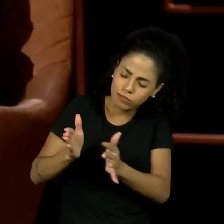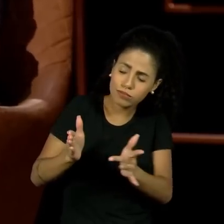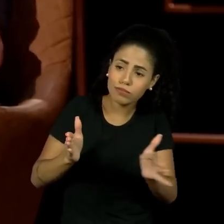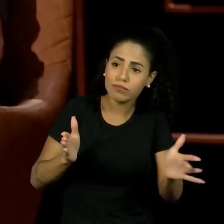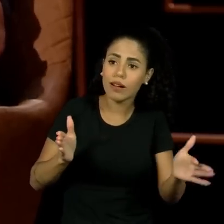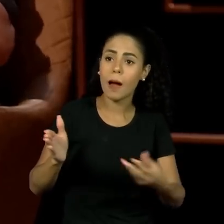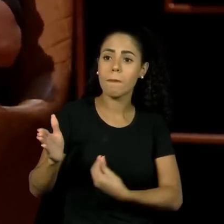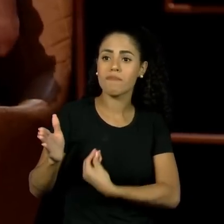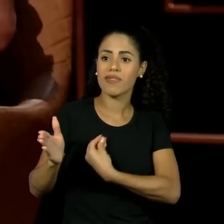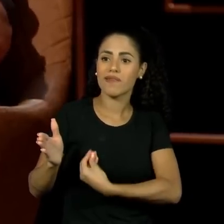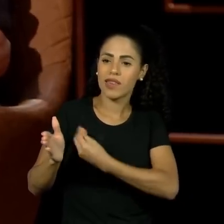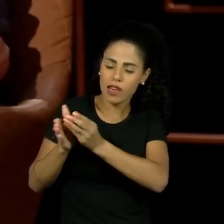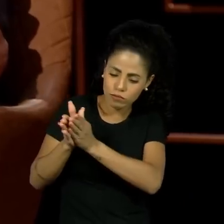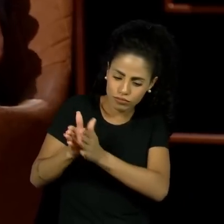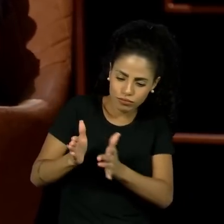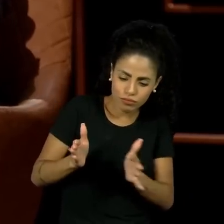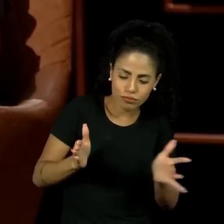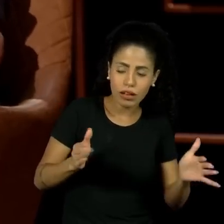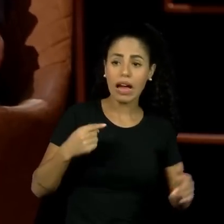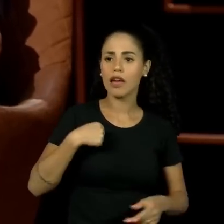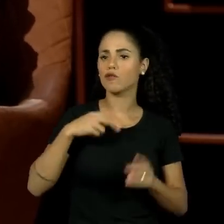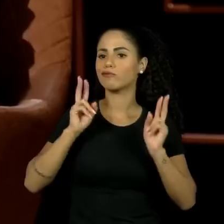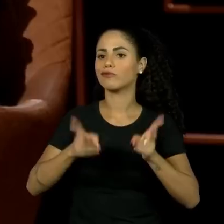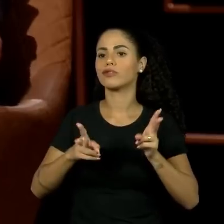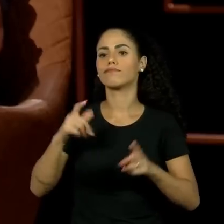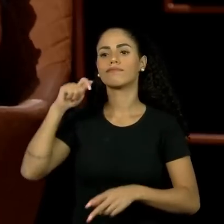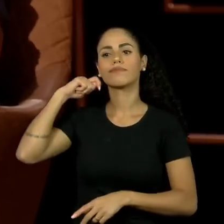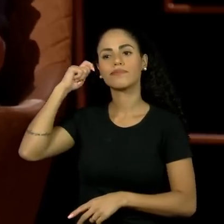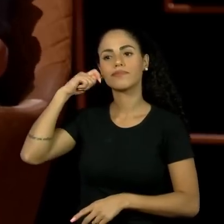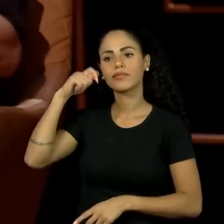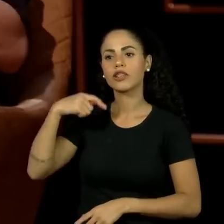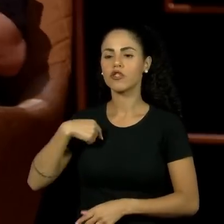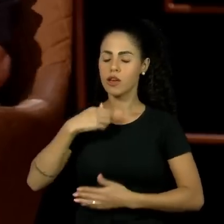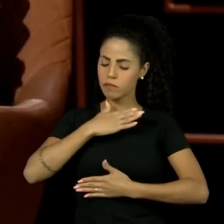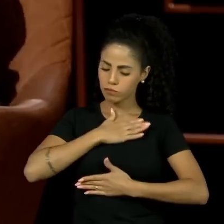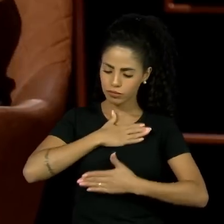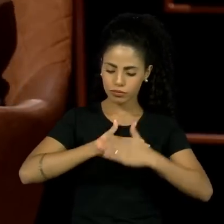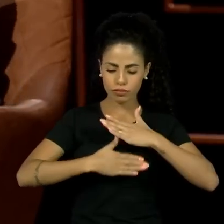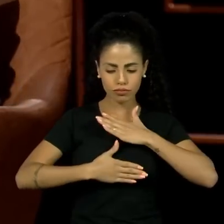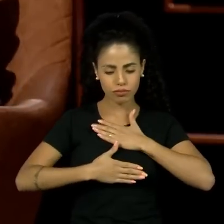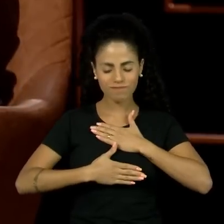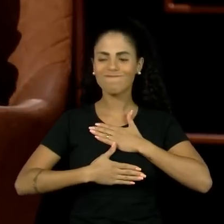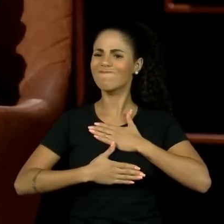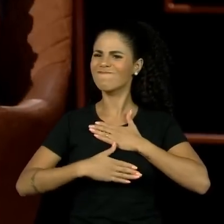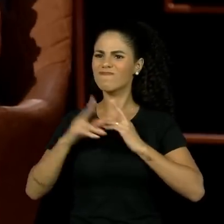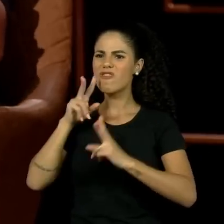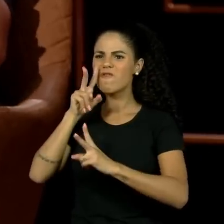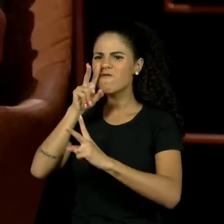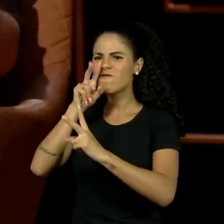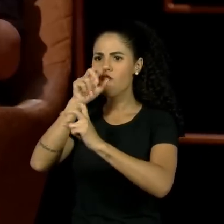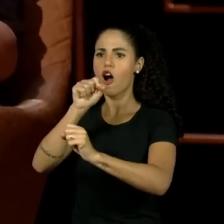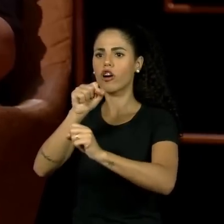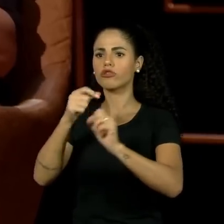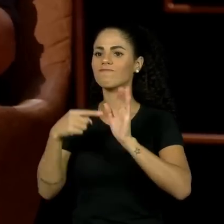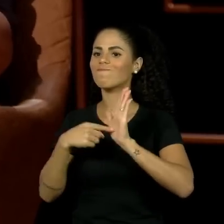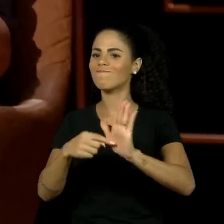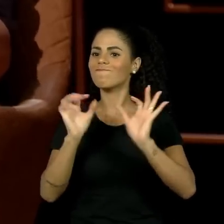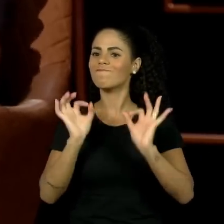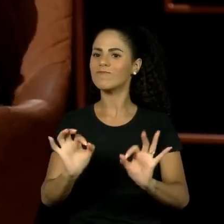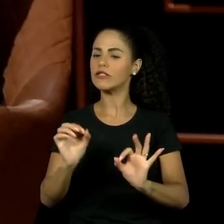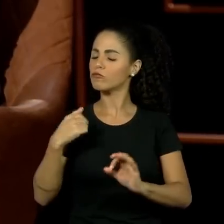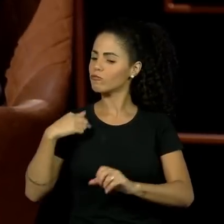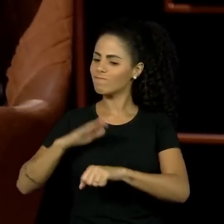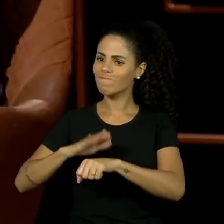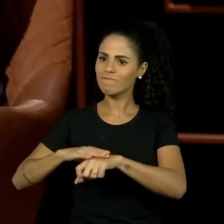Eu sempre fui um ator que tive um trabalho corporal muito forte em tudo que eu